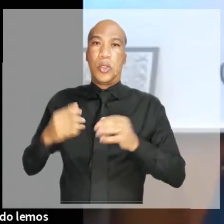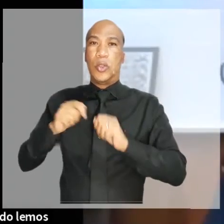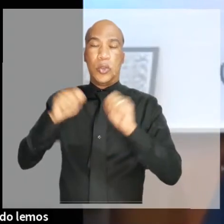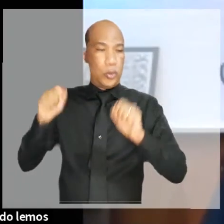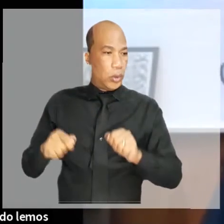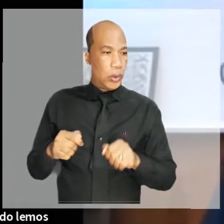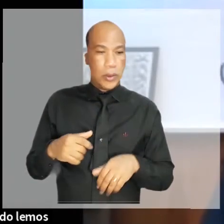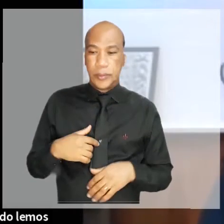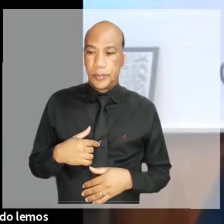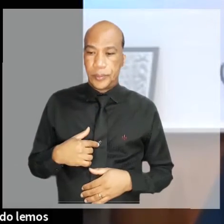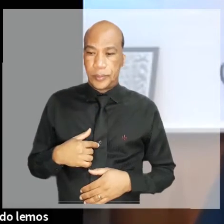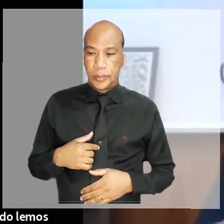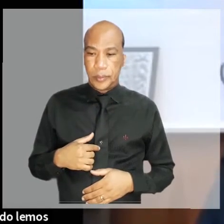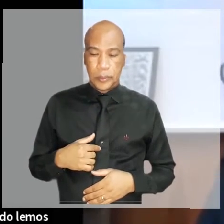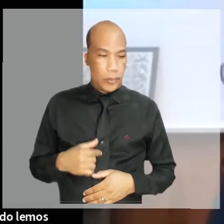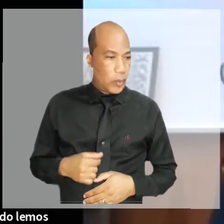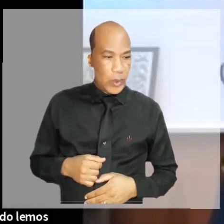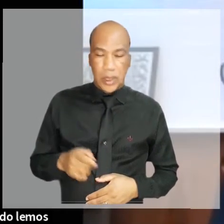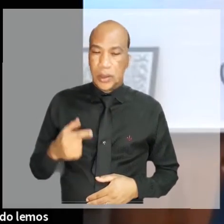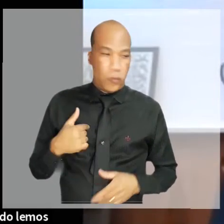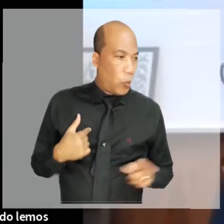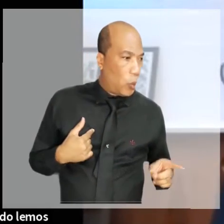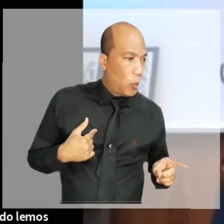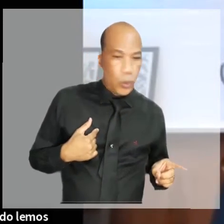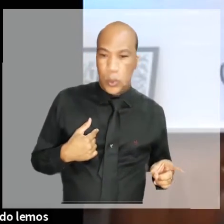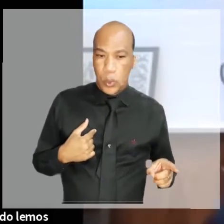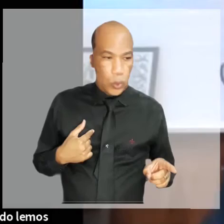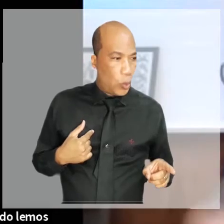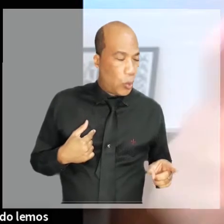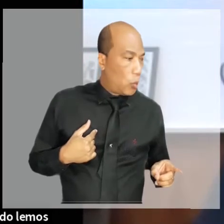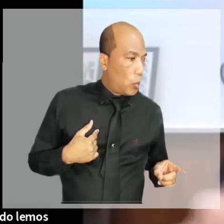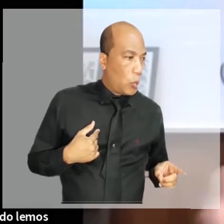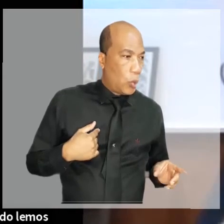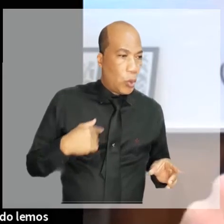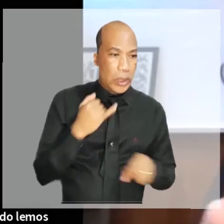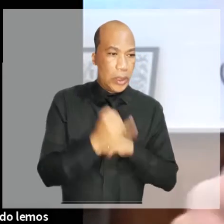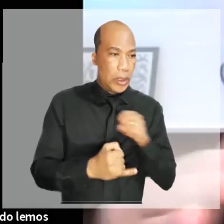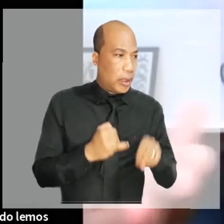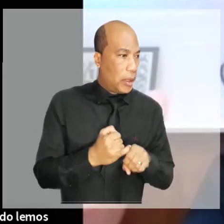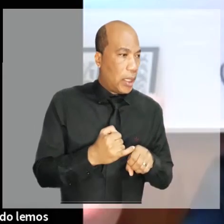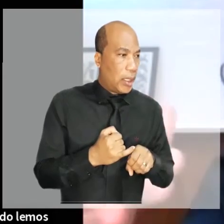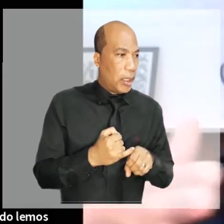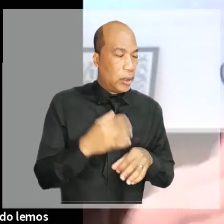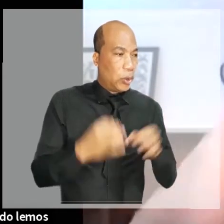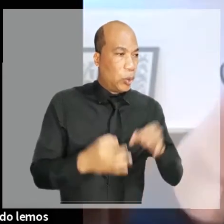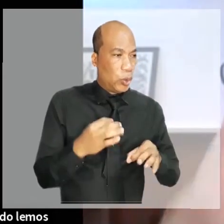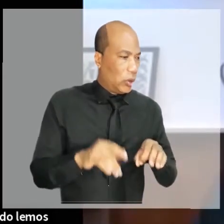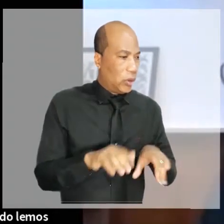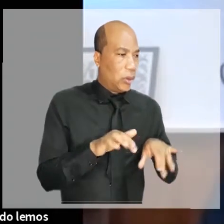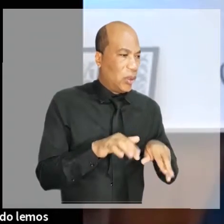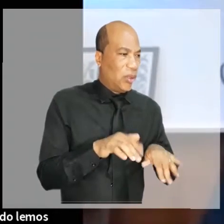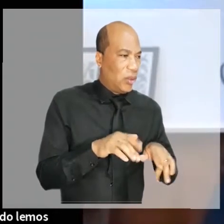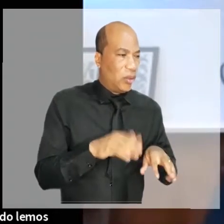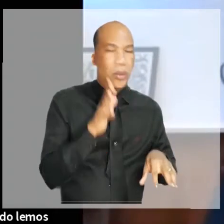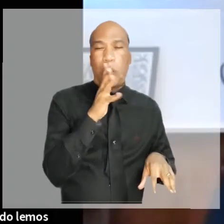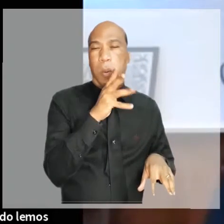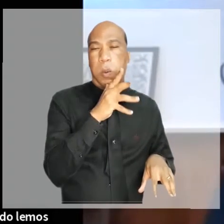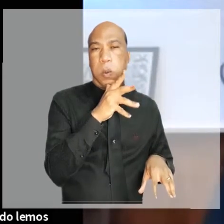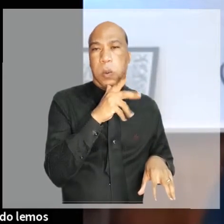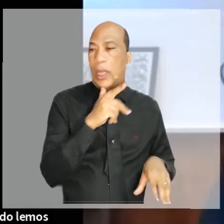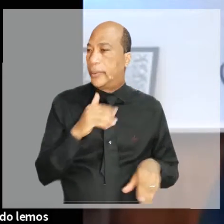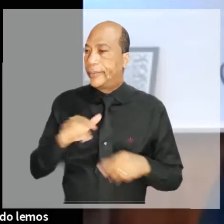só um pedaço do arquivo. Então, eu acho que a gente tem aqui um jogo que pode levar um processo de